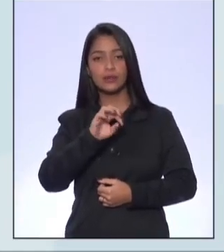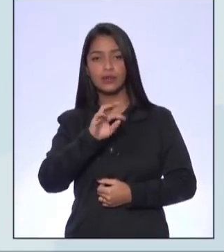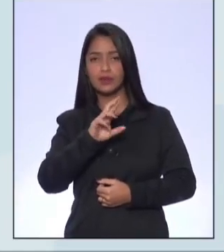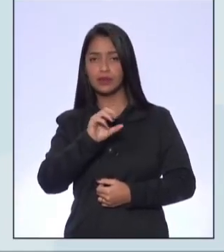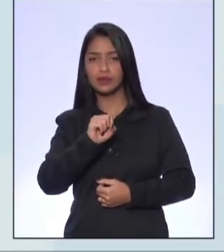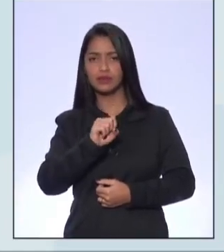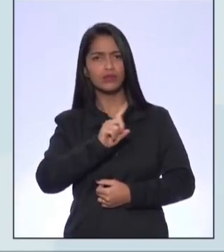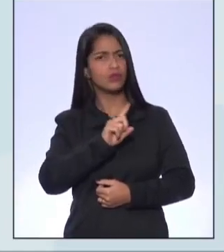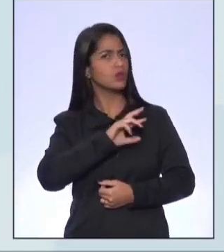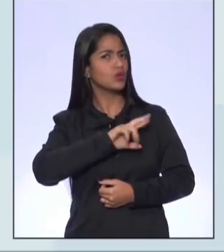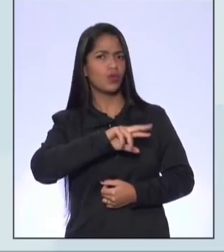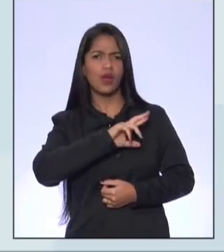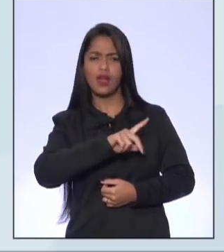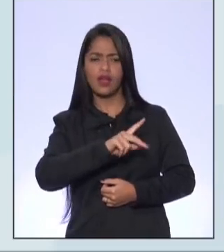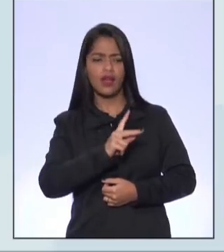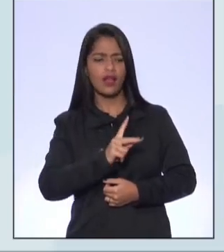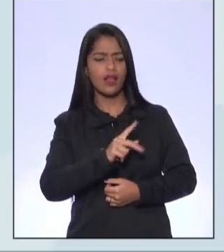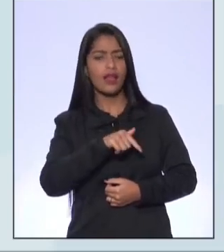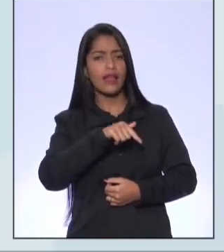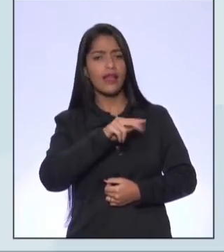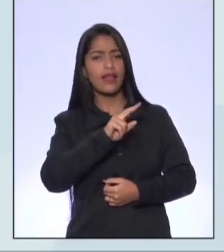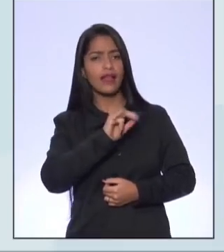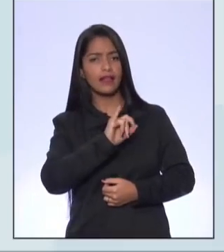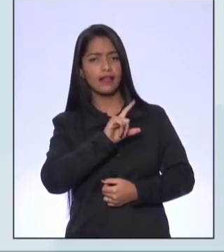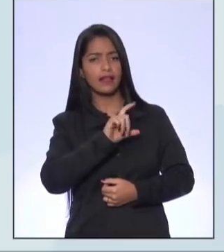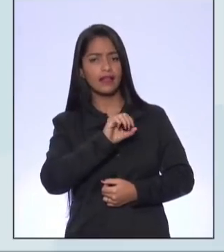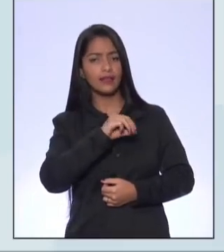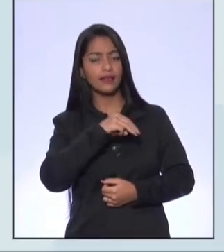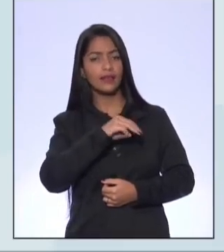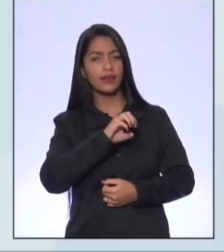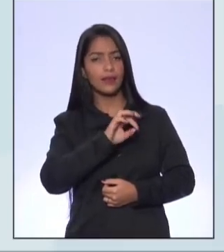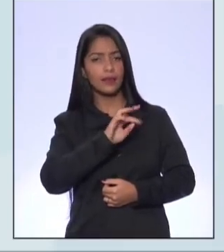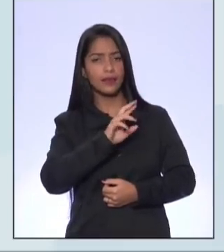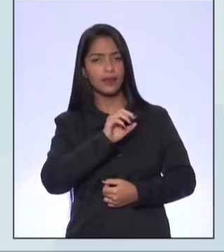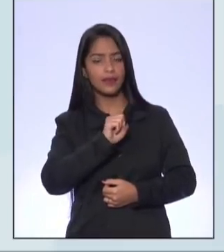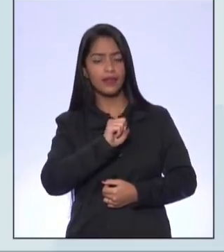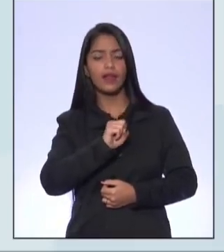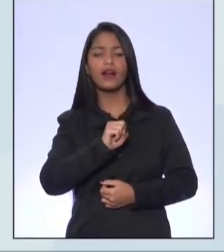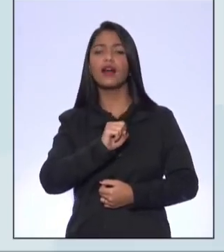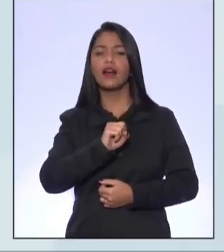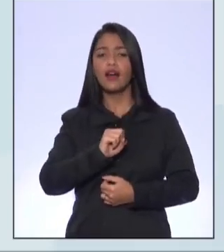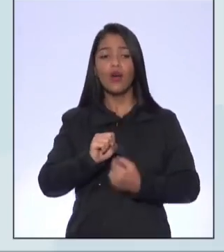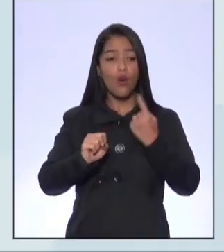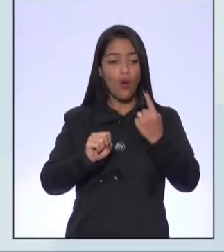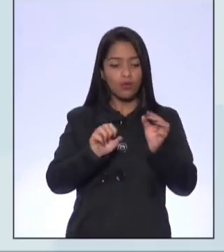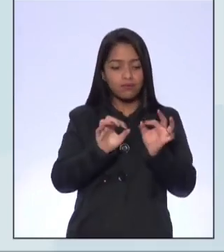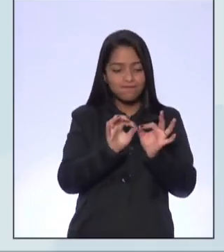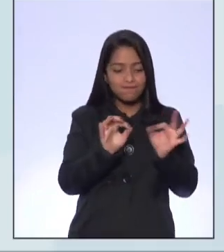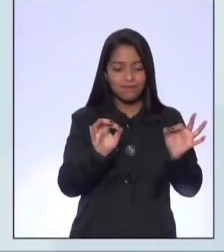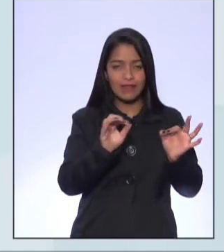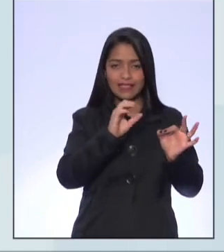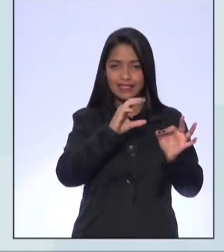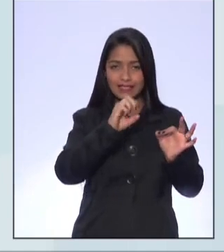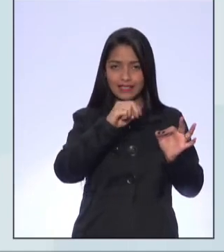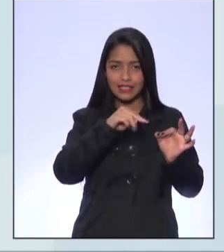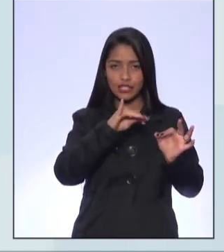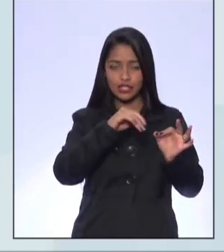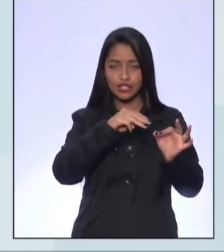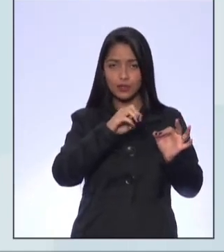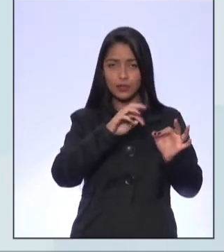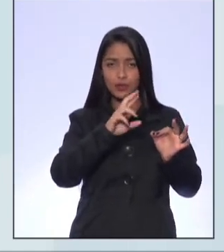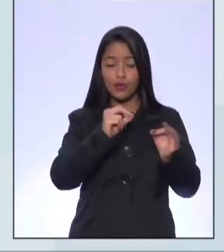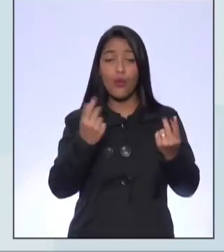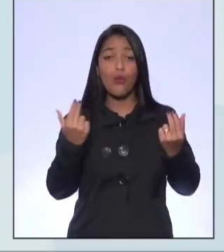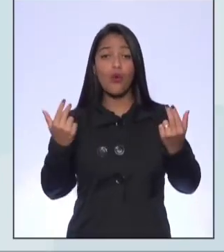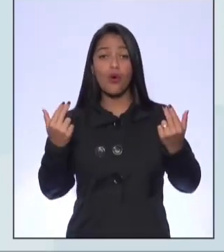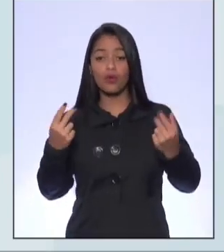em quilômetros, né? Isso, acho em quilômetros. Acho que o que está escrito ali é que a cada 1 centímetro corresponde a 250 quilômetros. Perfeito. Isso mesmo. Aí